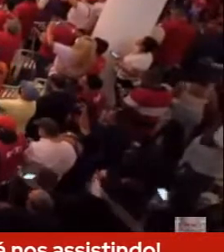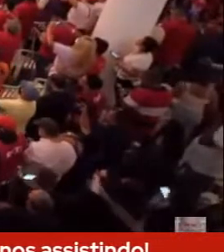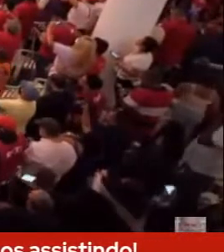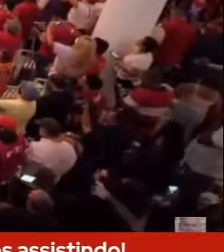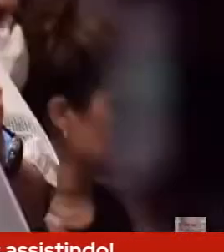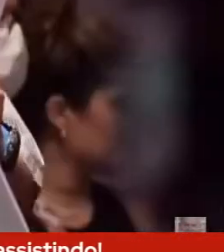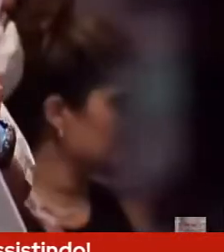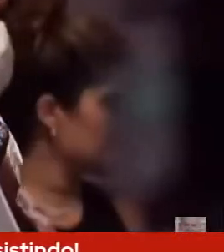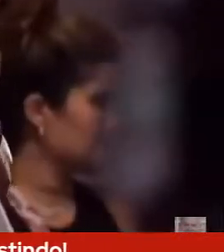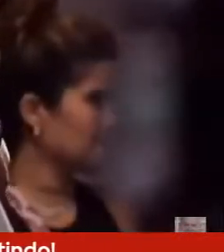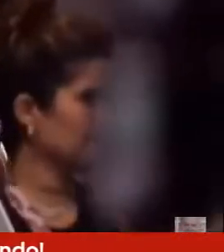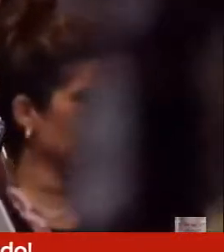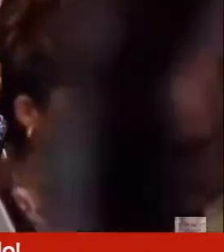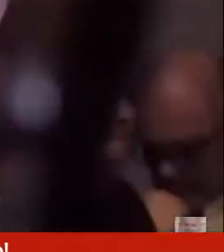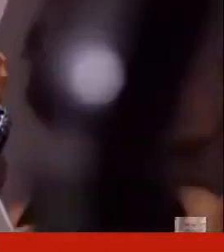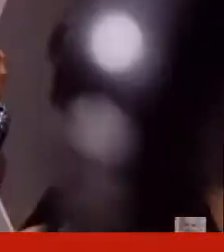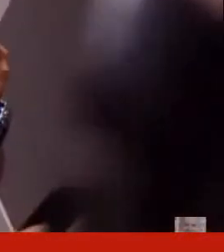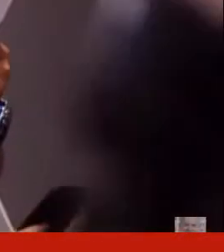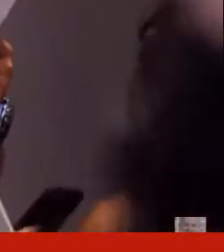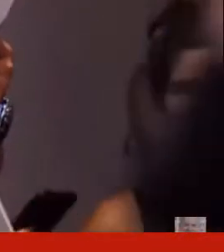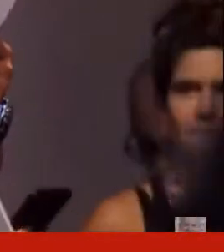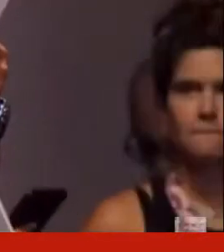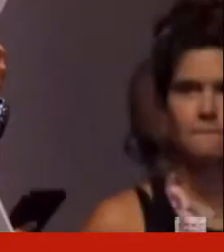Trabalhadora 2022.